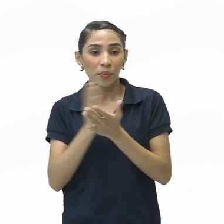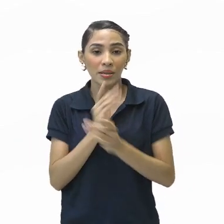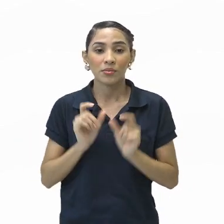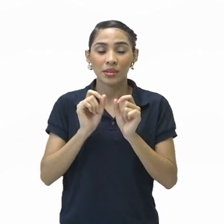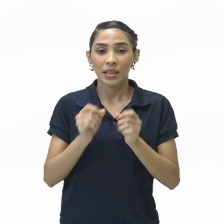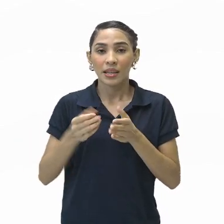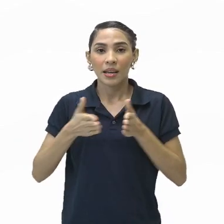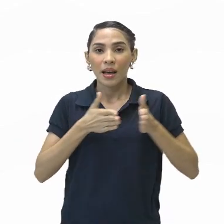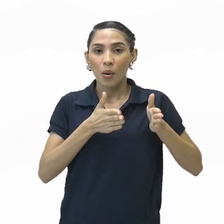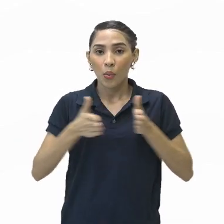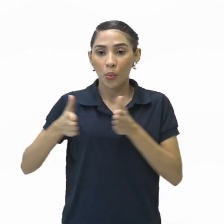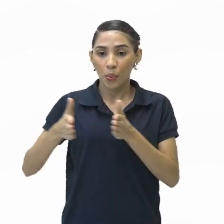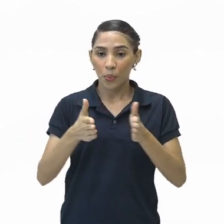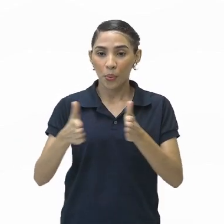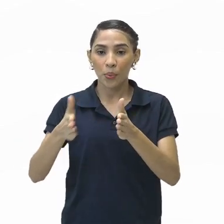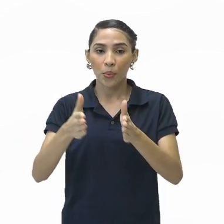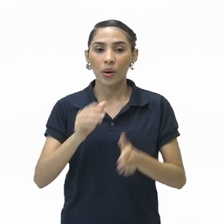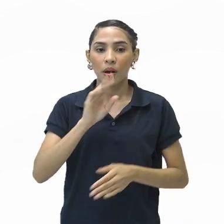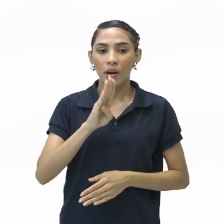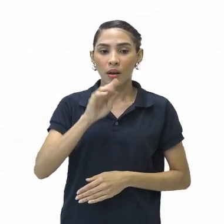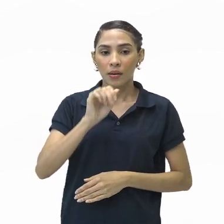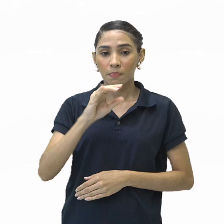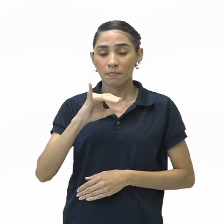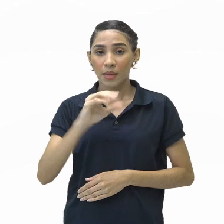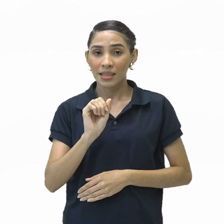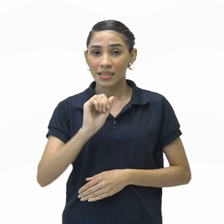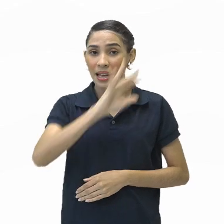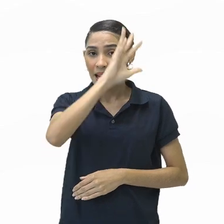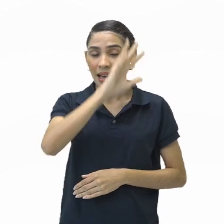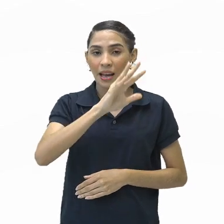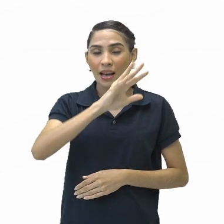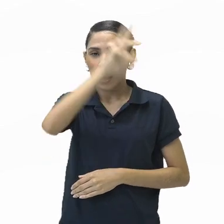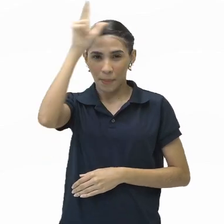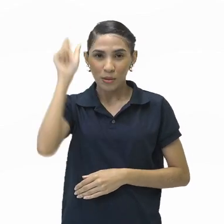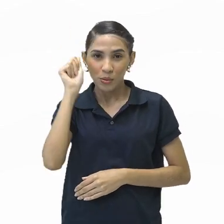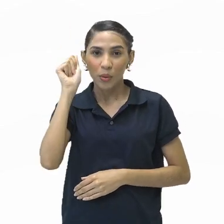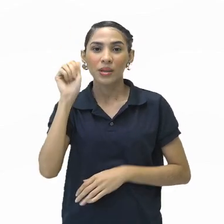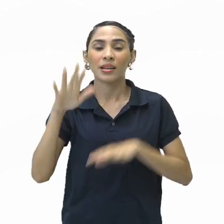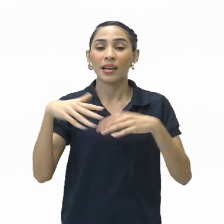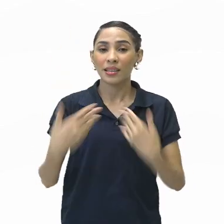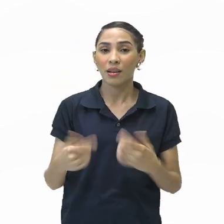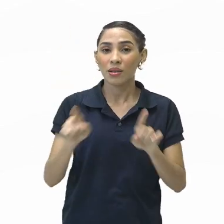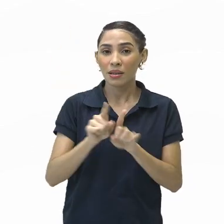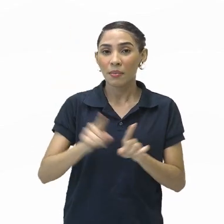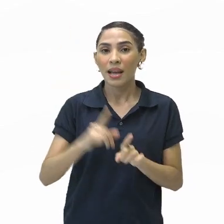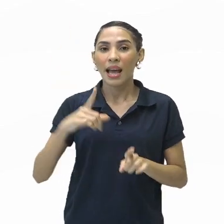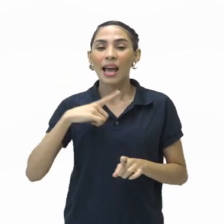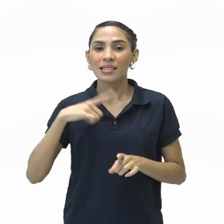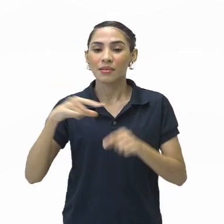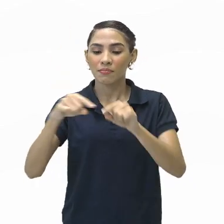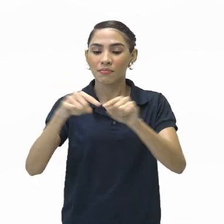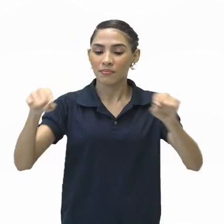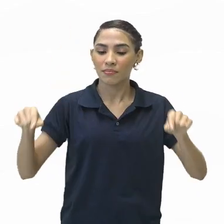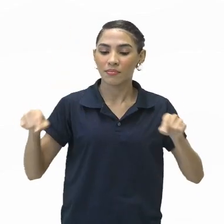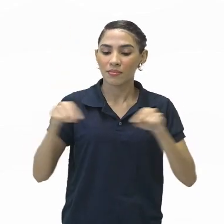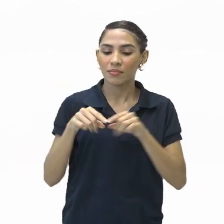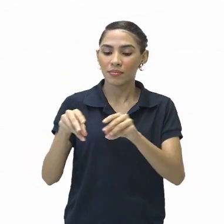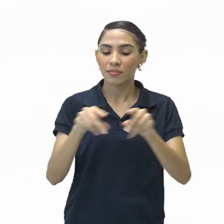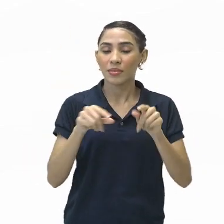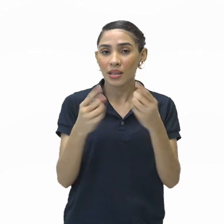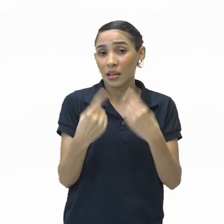dos rios da bacia amazônica. Você tem, então, essas partes aí de solos que não